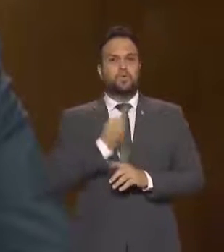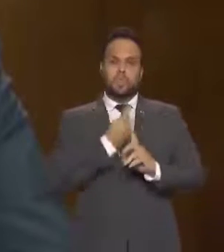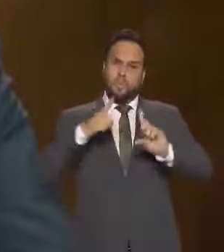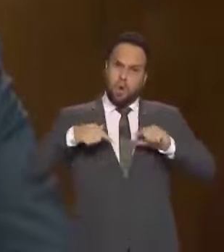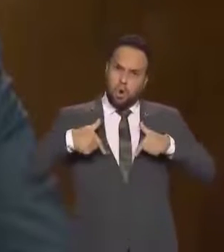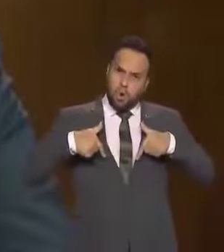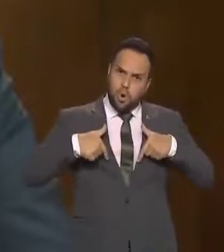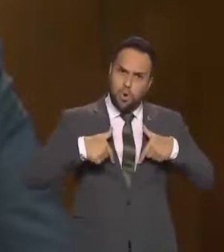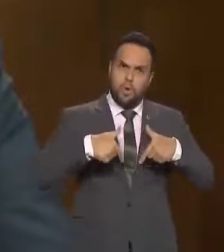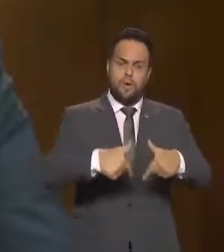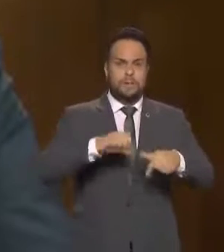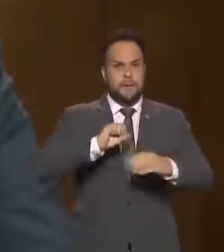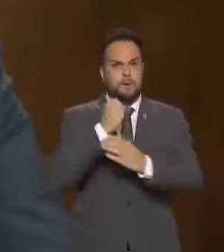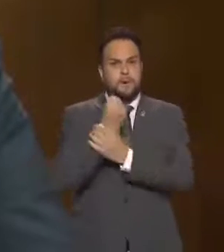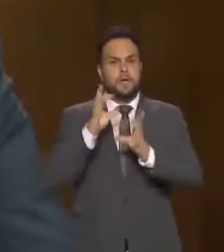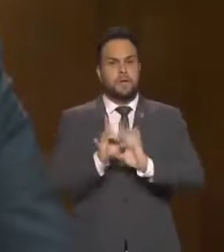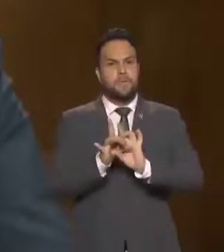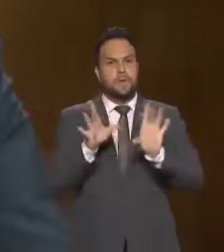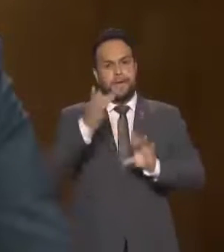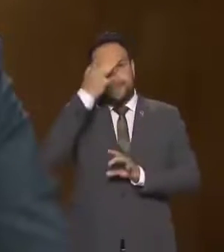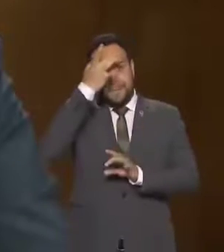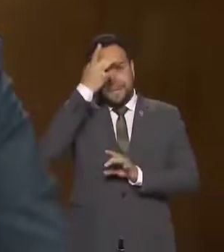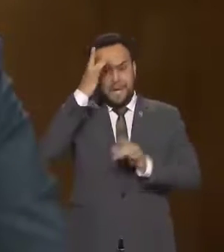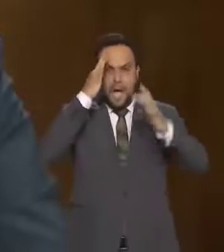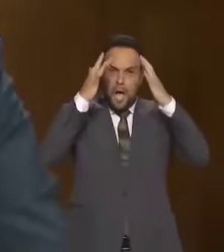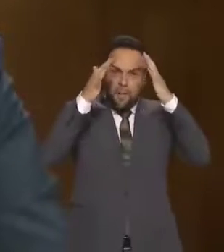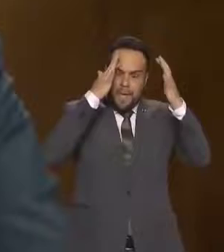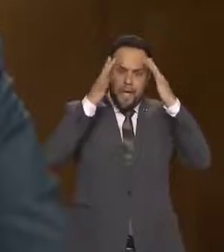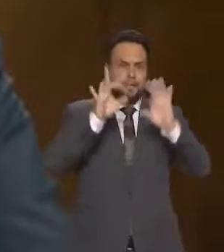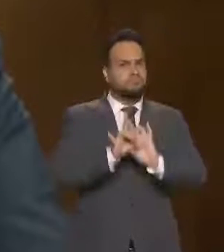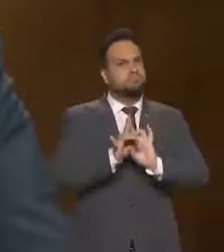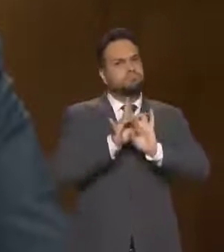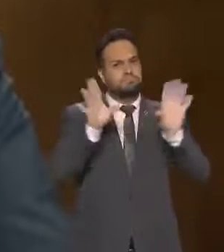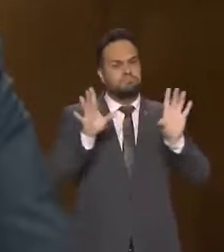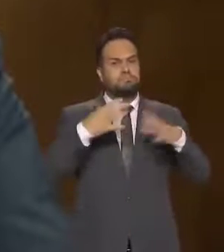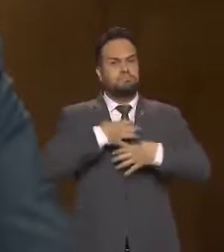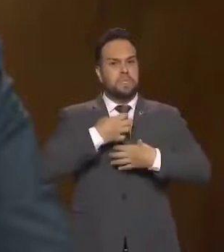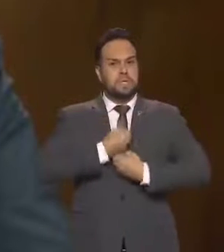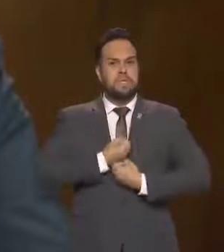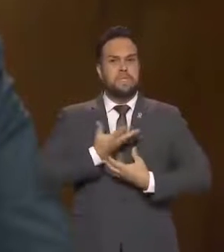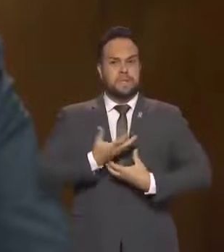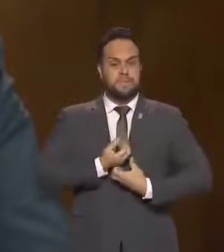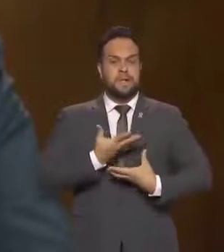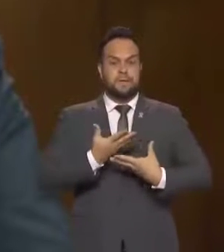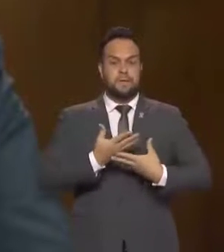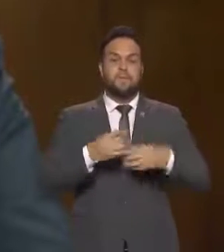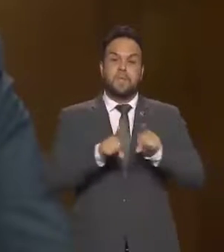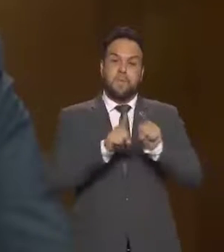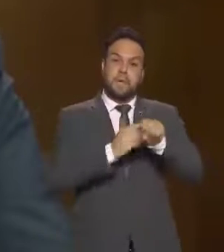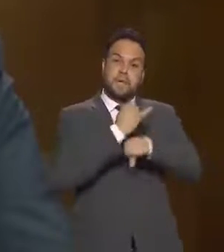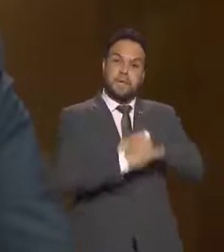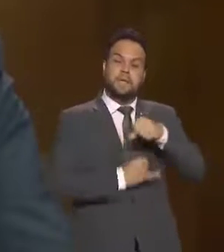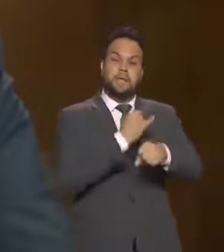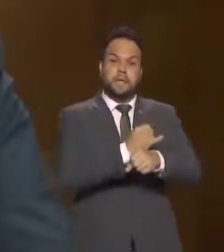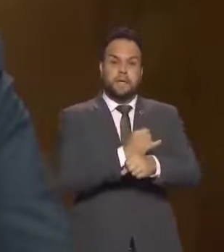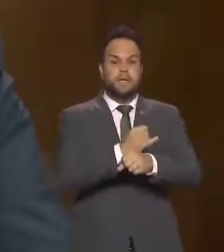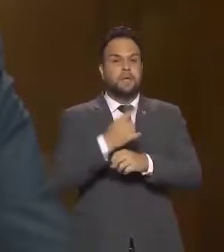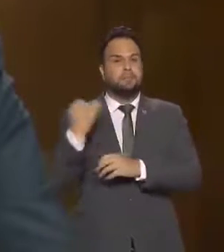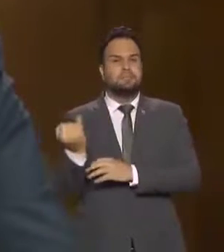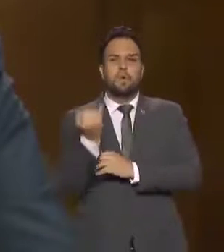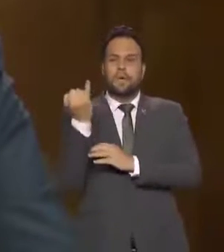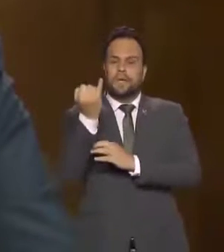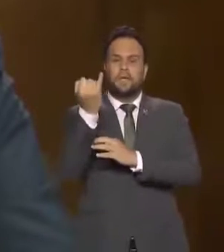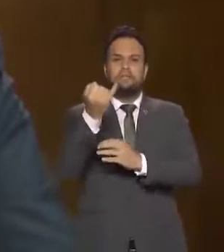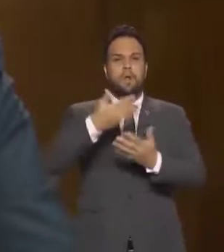estamos empenhados em assegurar a liberdade de pensamento Associação e expressão inclusive na internet